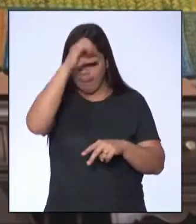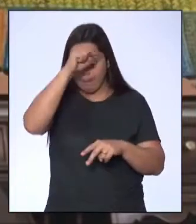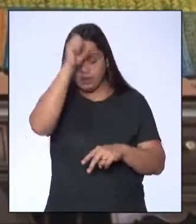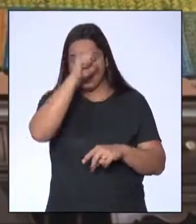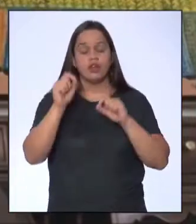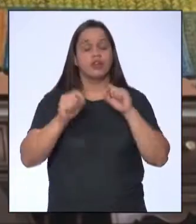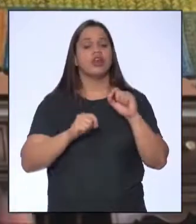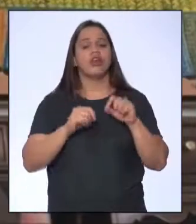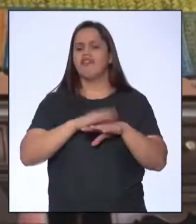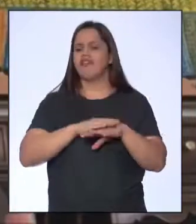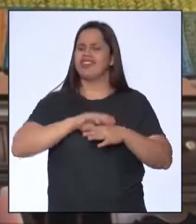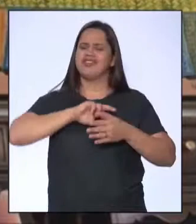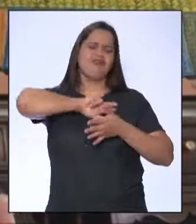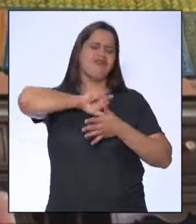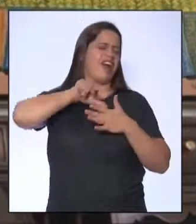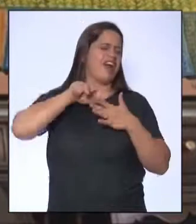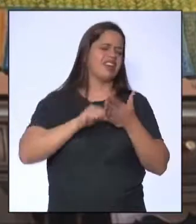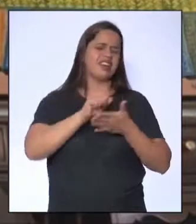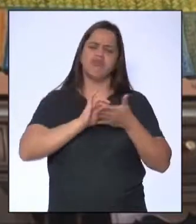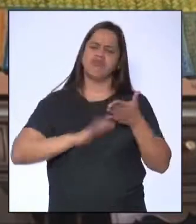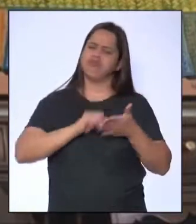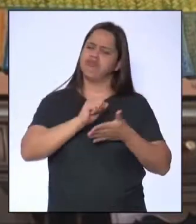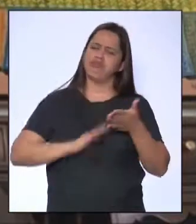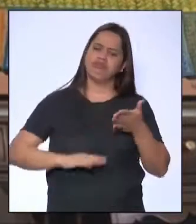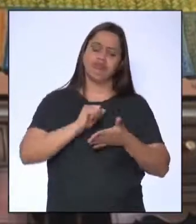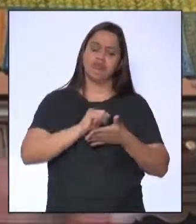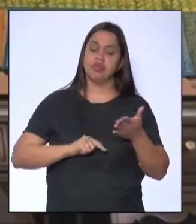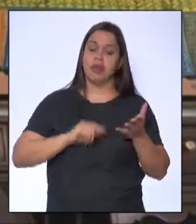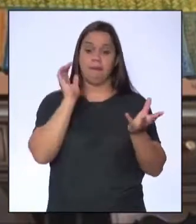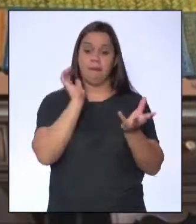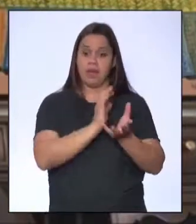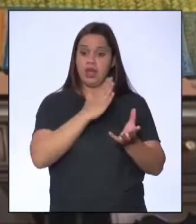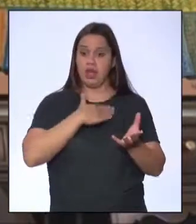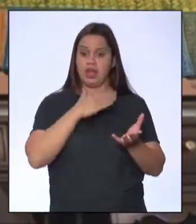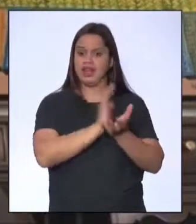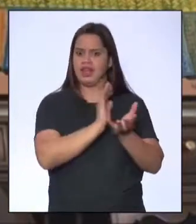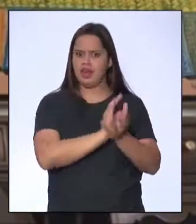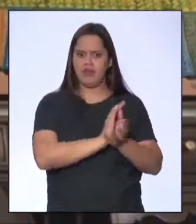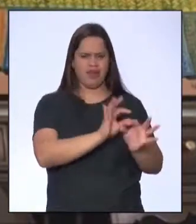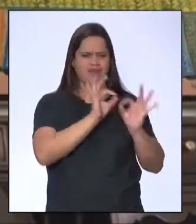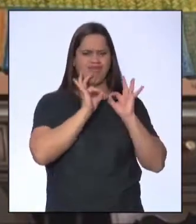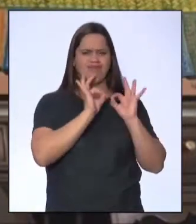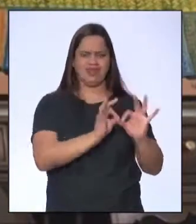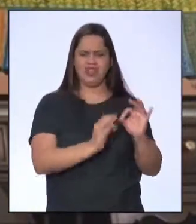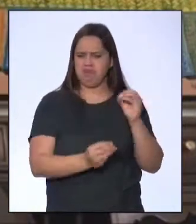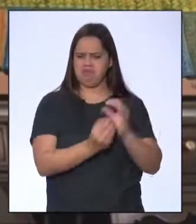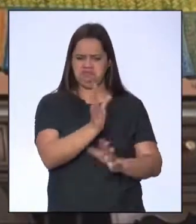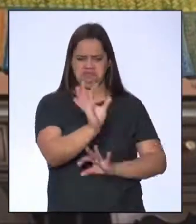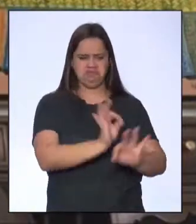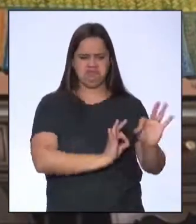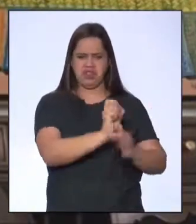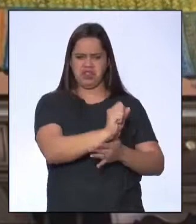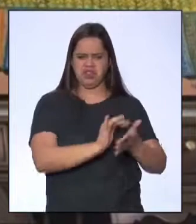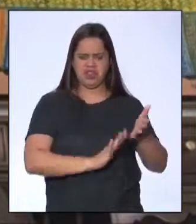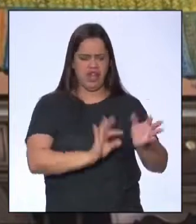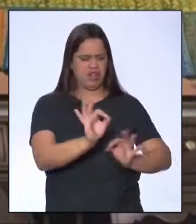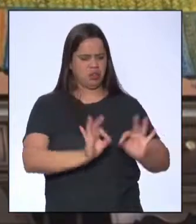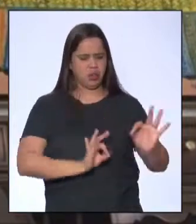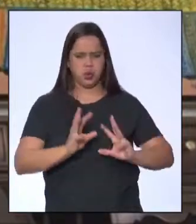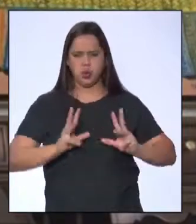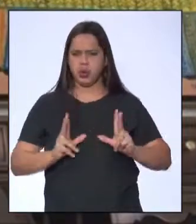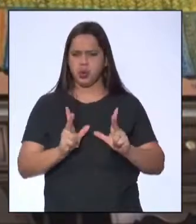aprendizagem, vários exercícios. A minha equipe técnica era espetacular em termos de elaboração de trabalho,